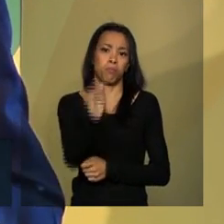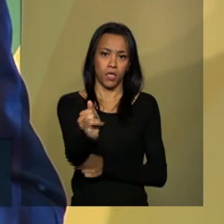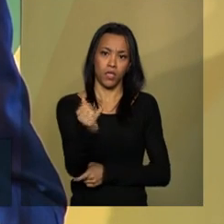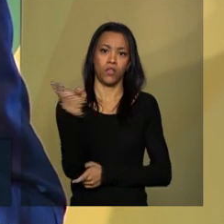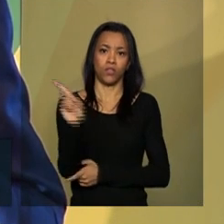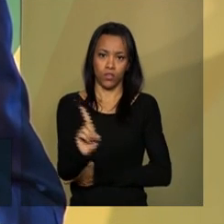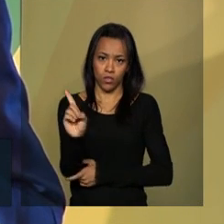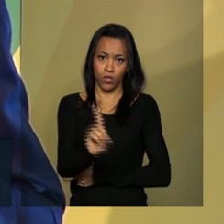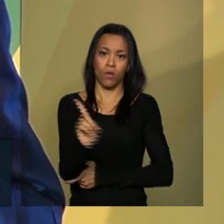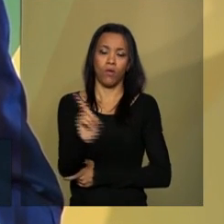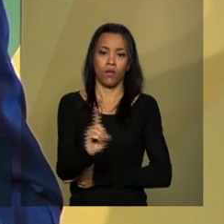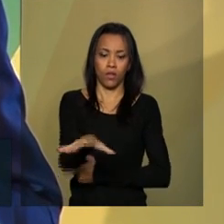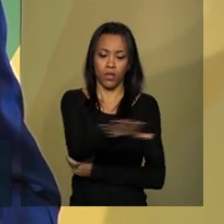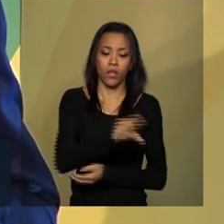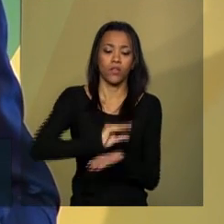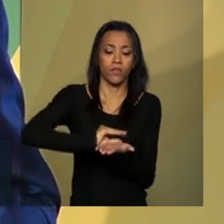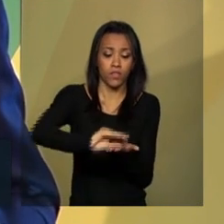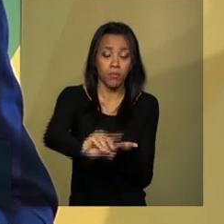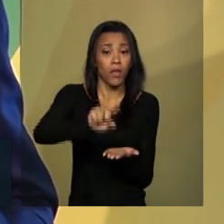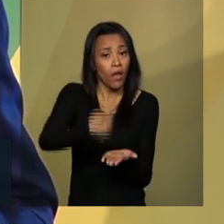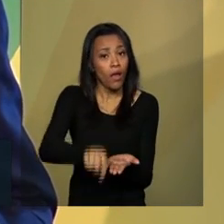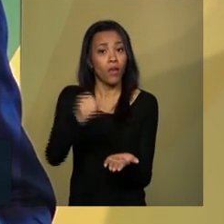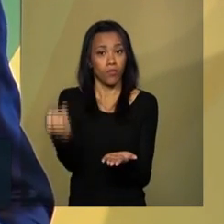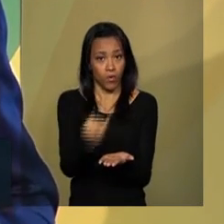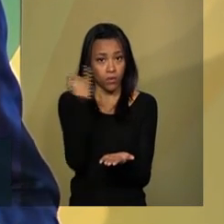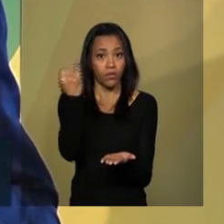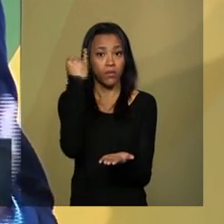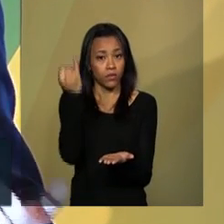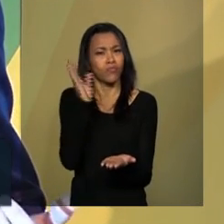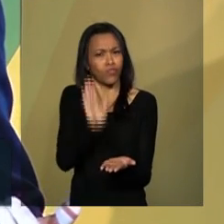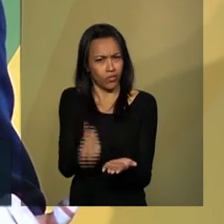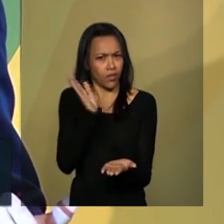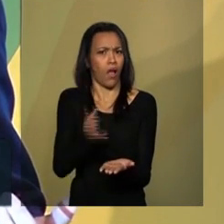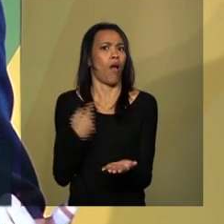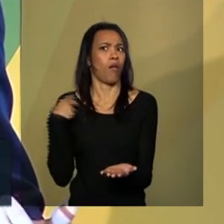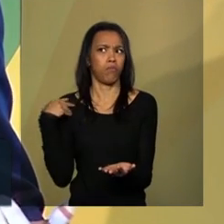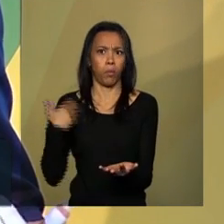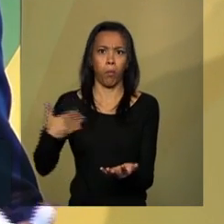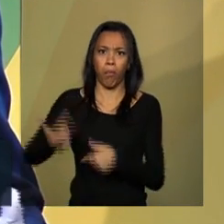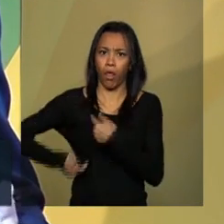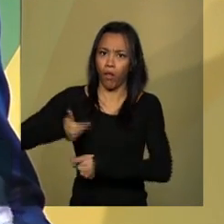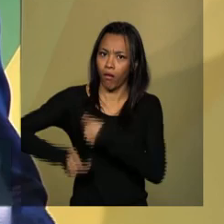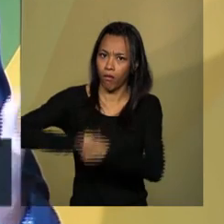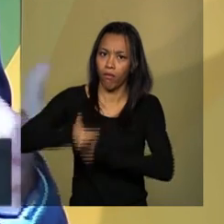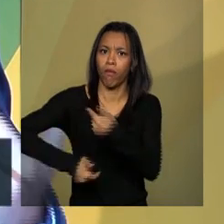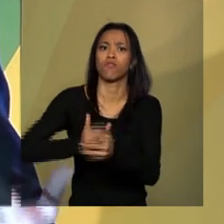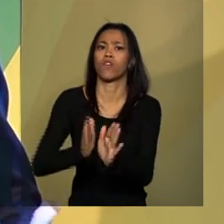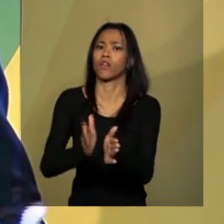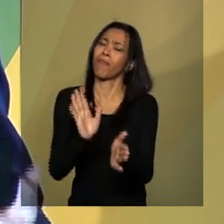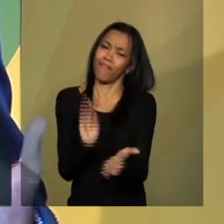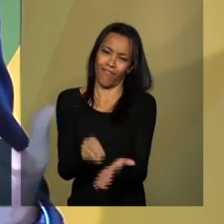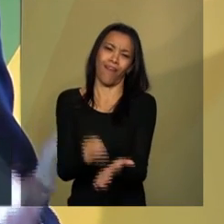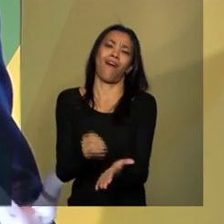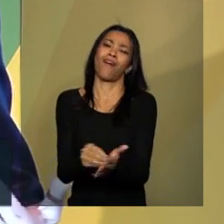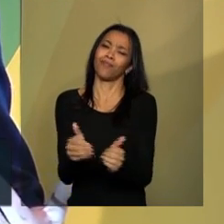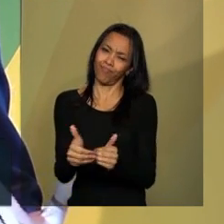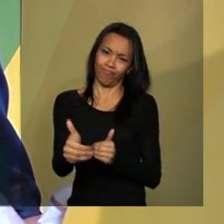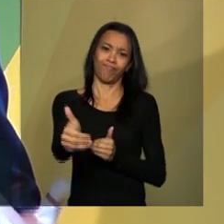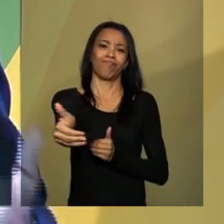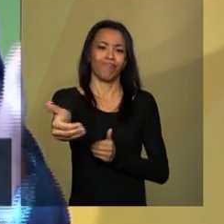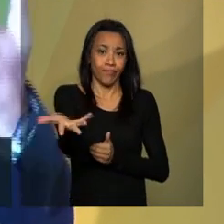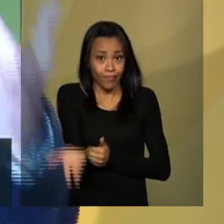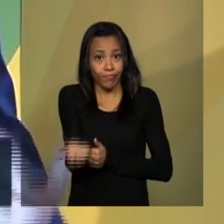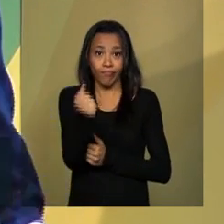em investimento. É importante enfatizarmos isso. Já fizemos muito, mas há muito para ser feito. O